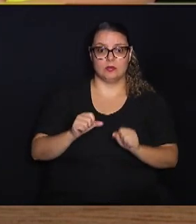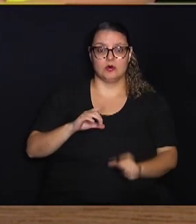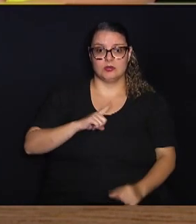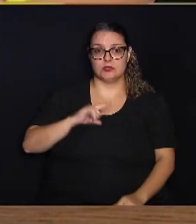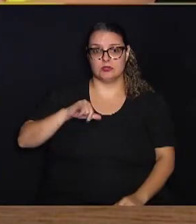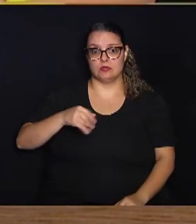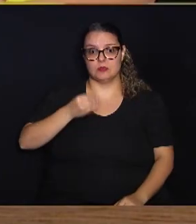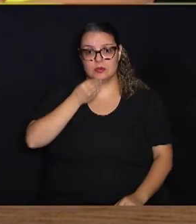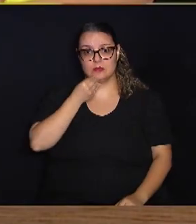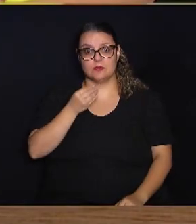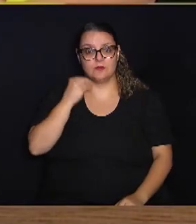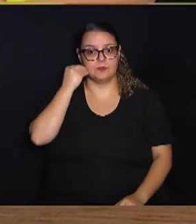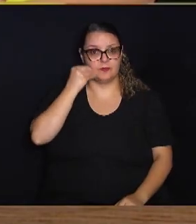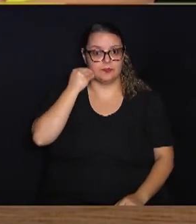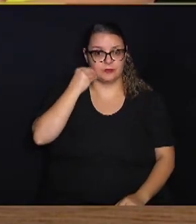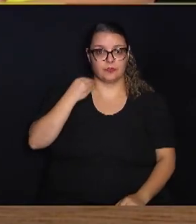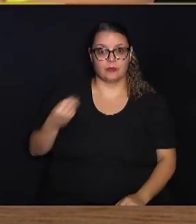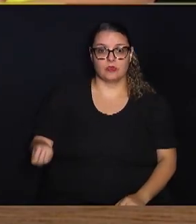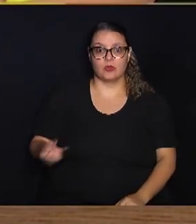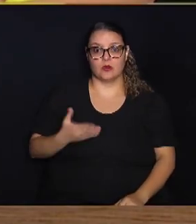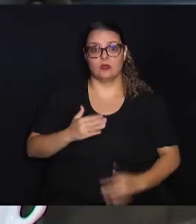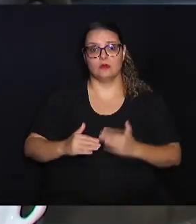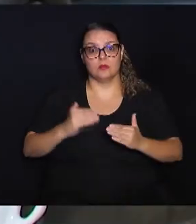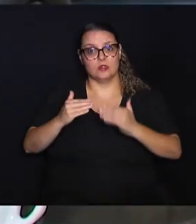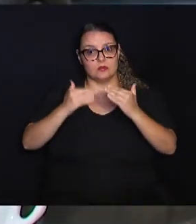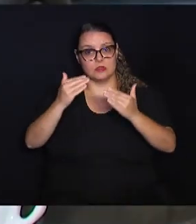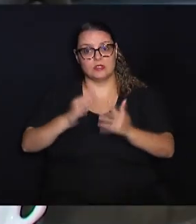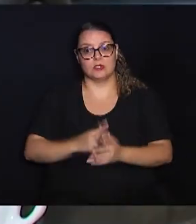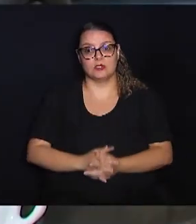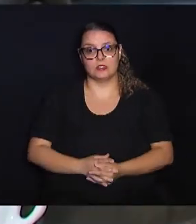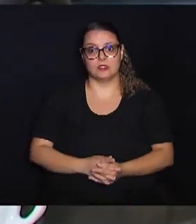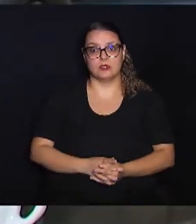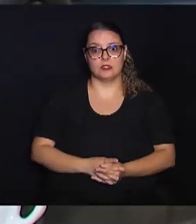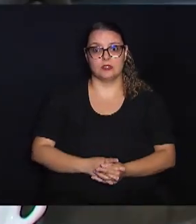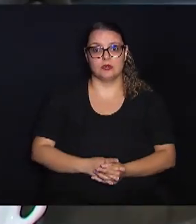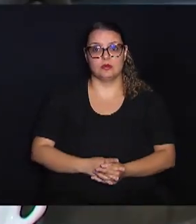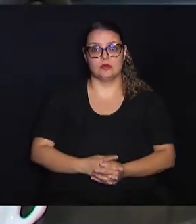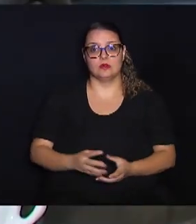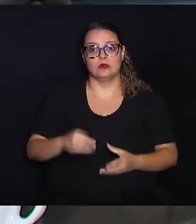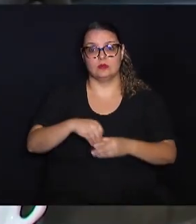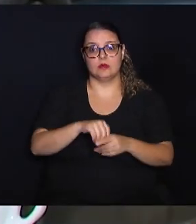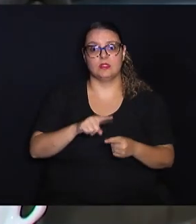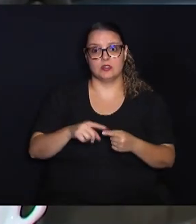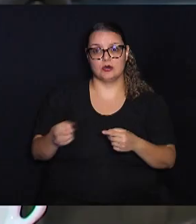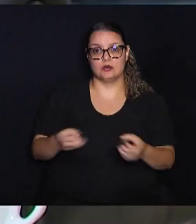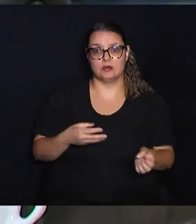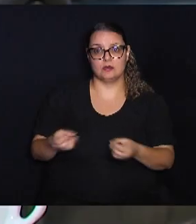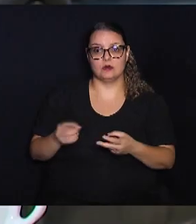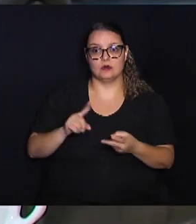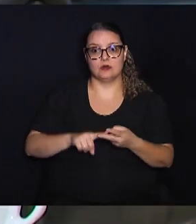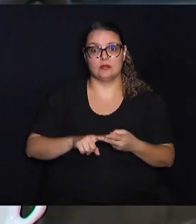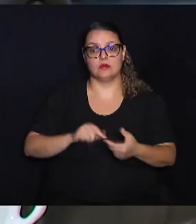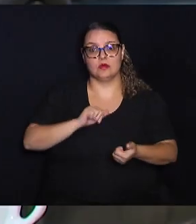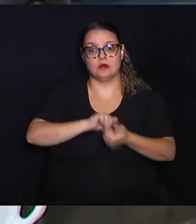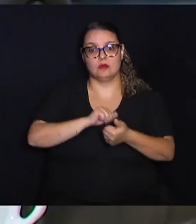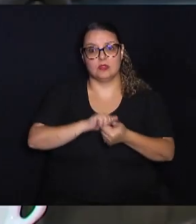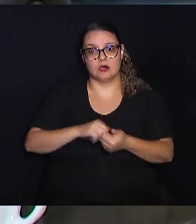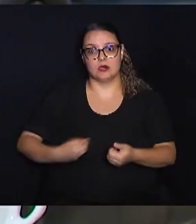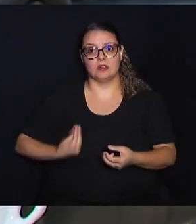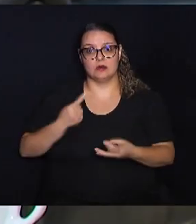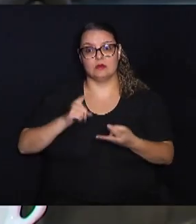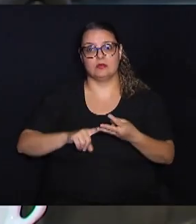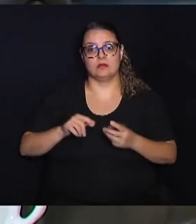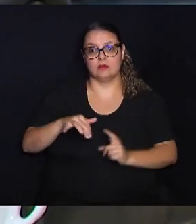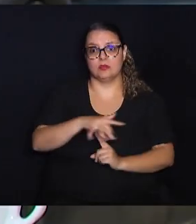oportunidade de experimentar um modelo de desenvolvimento, né, incorporando inovação, preservando qualidade de vida, meio